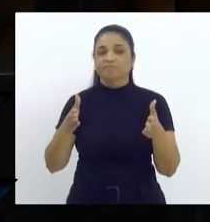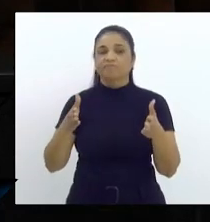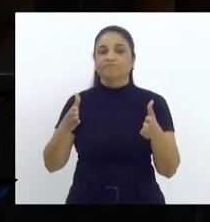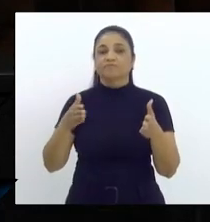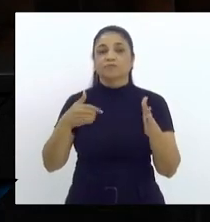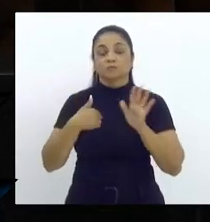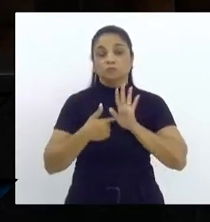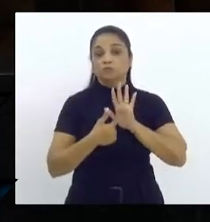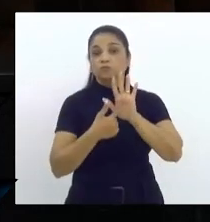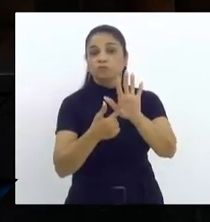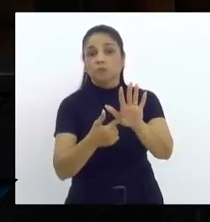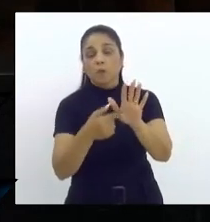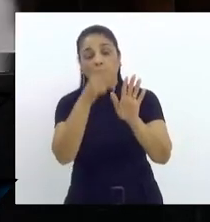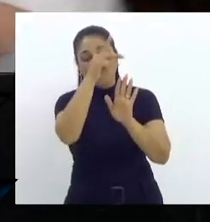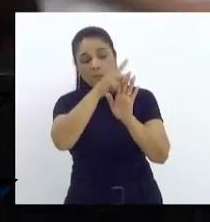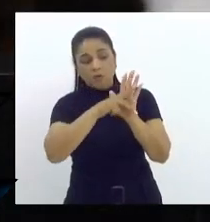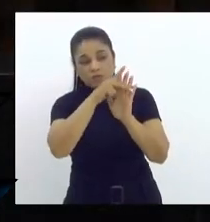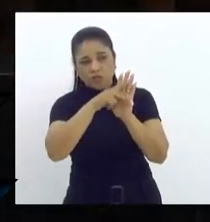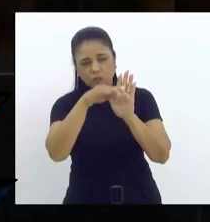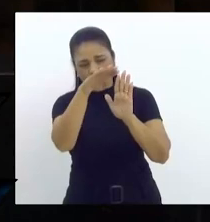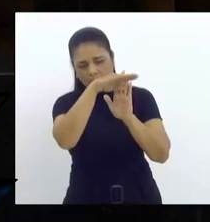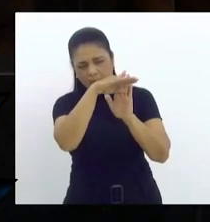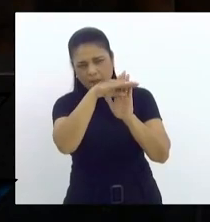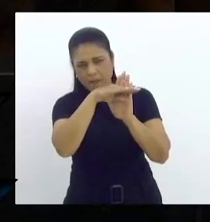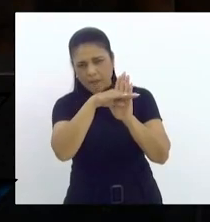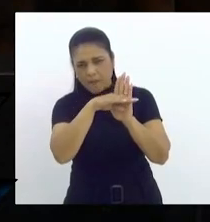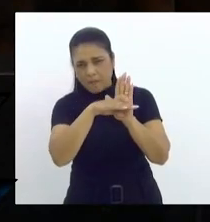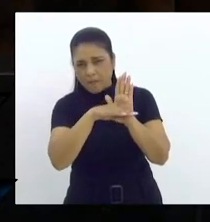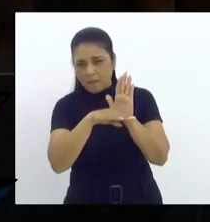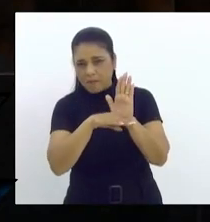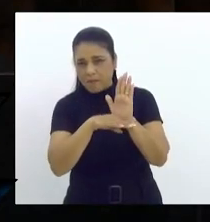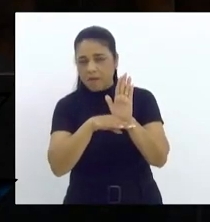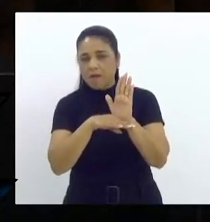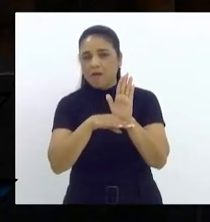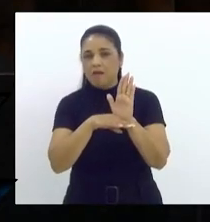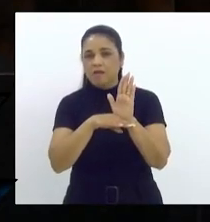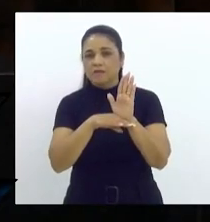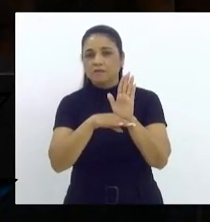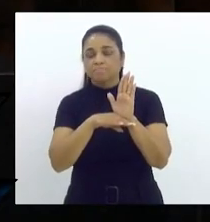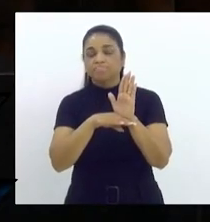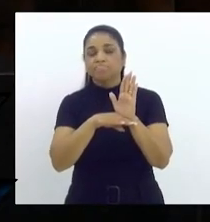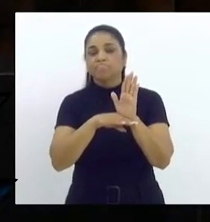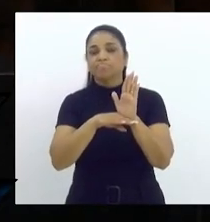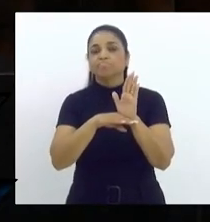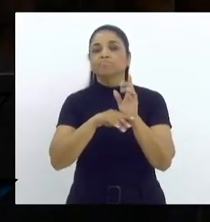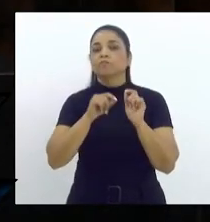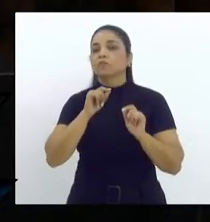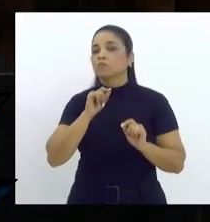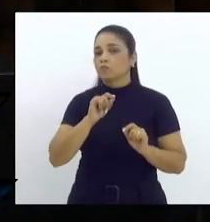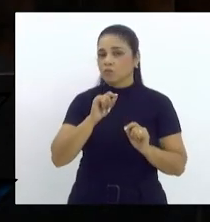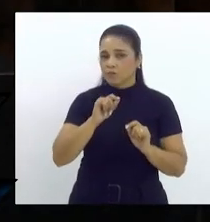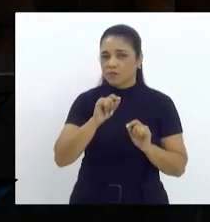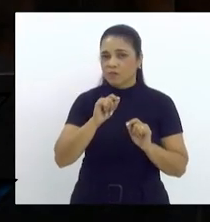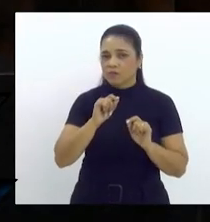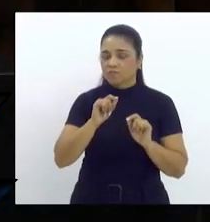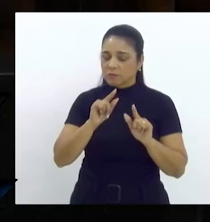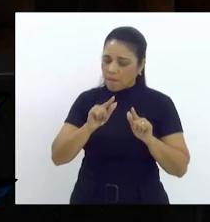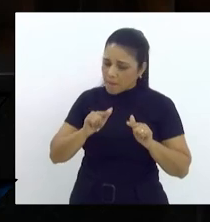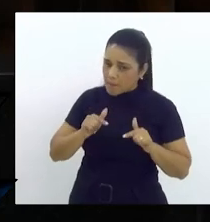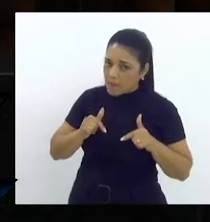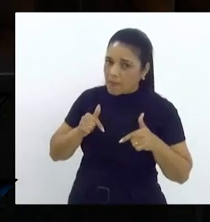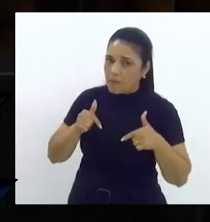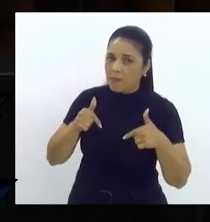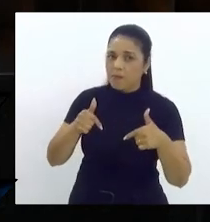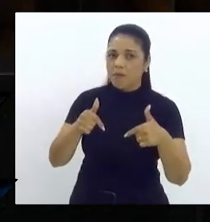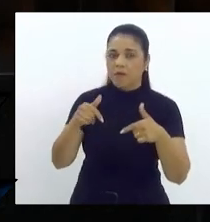uma série de projetos exatamente no sentido de enfrentar